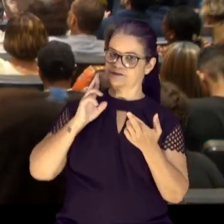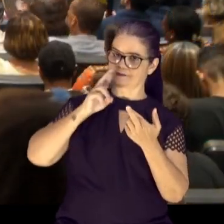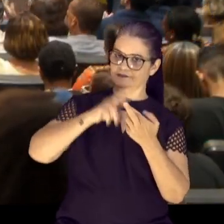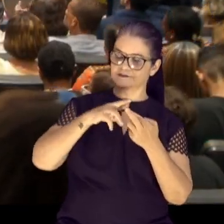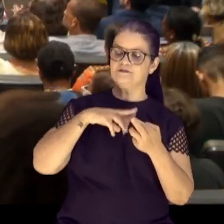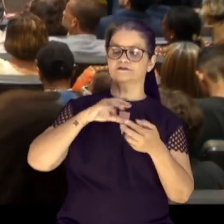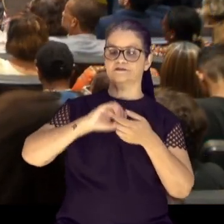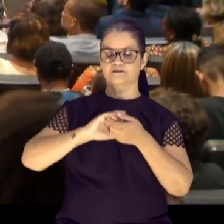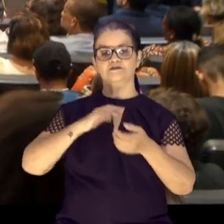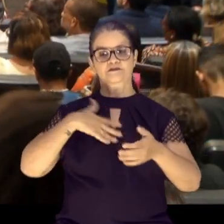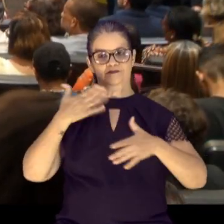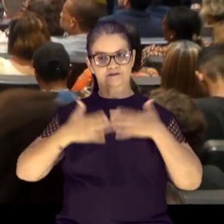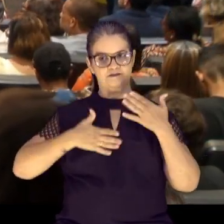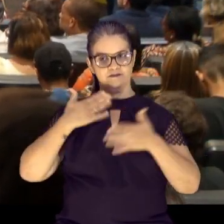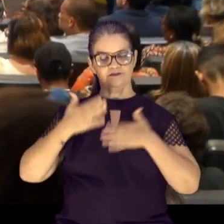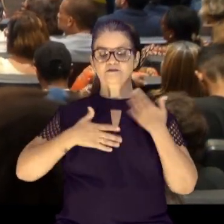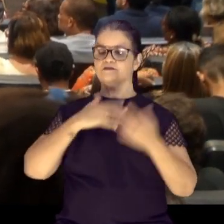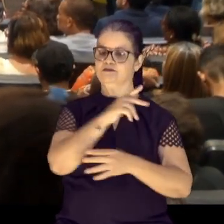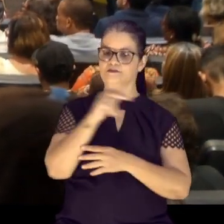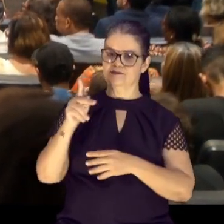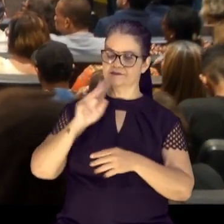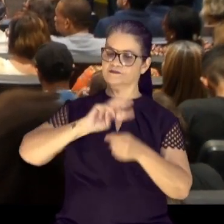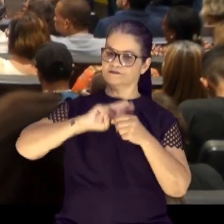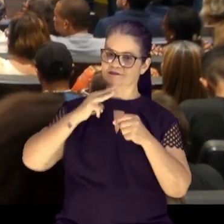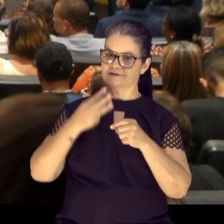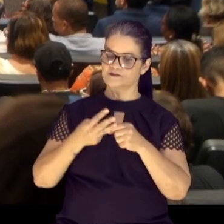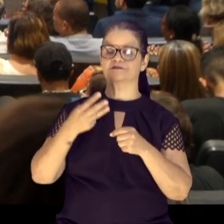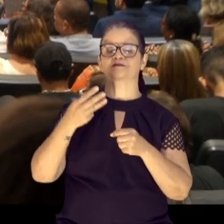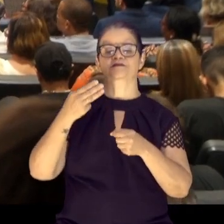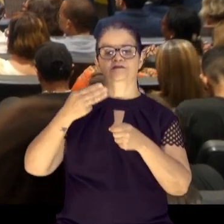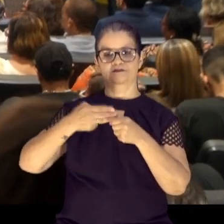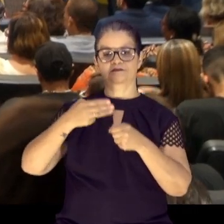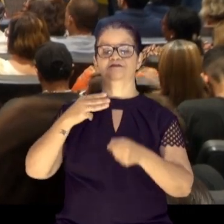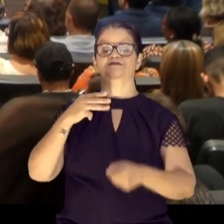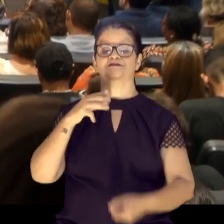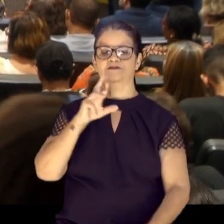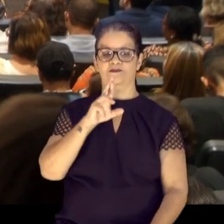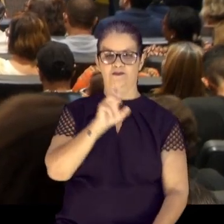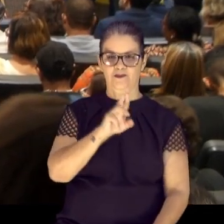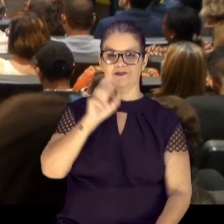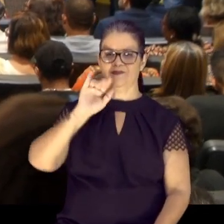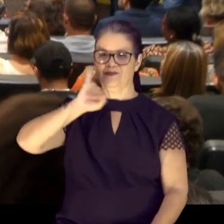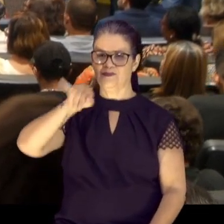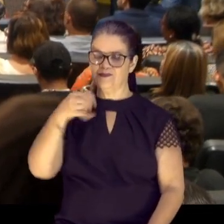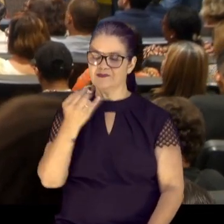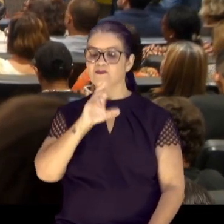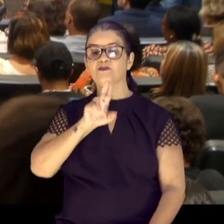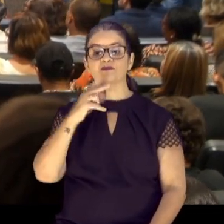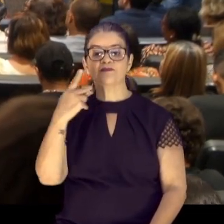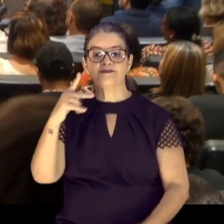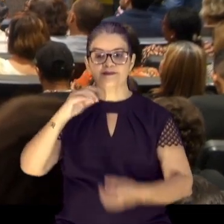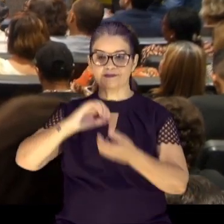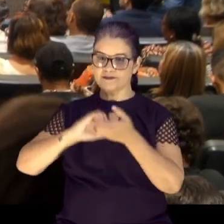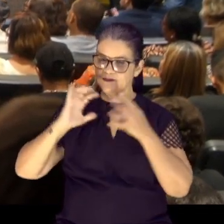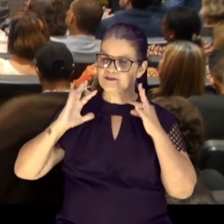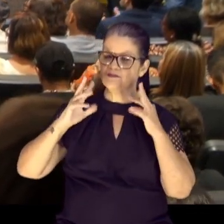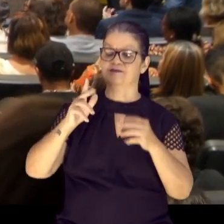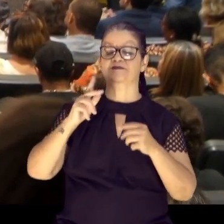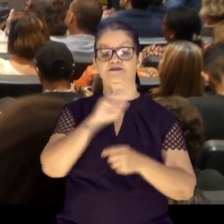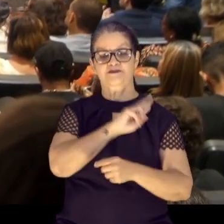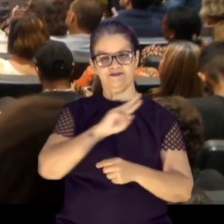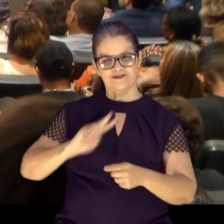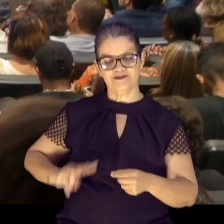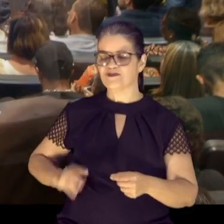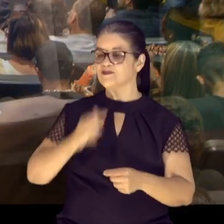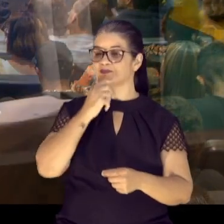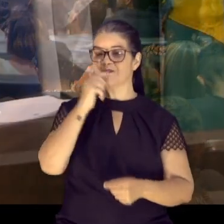Cumprimentar com muita alegria o presidente da Câmara Municipal do Recife, vereador Romerinho Jatobá, em seu nome, cumprimentar todas as vereadoras e